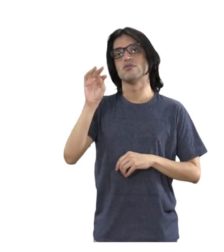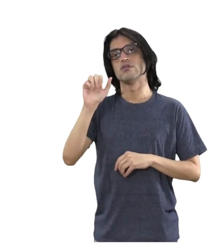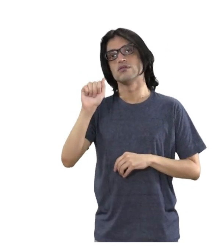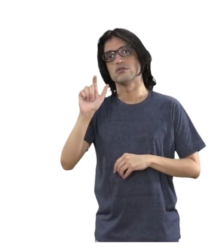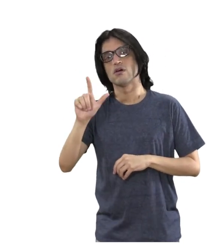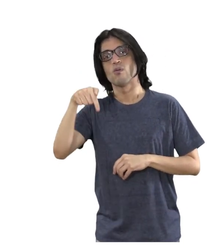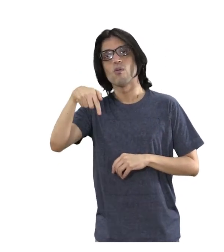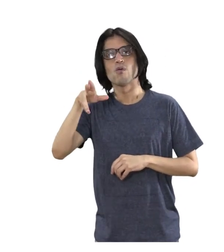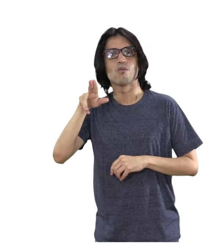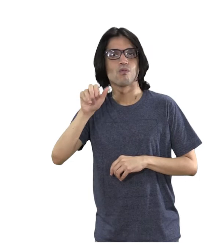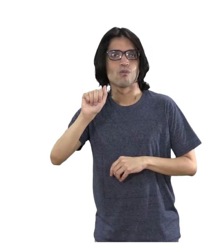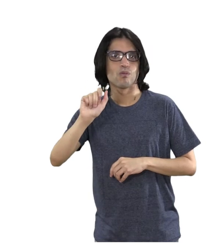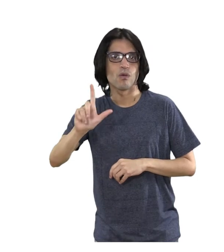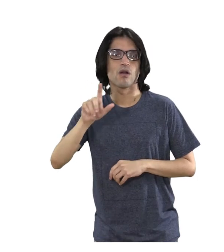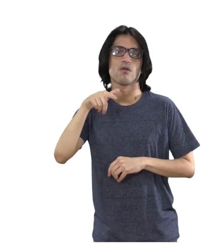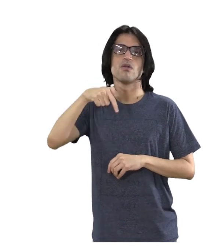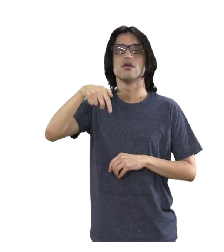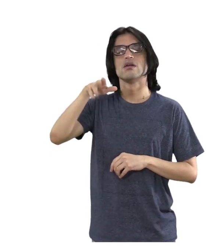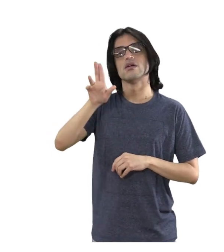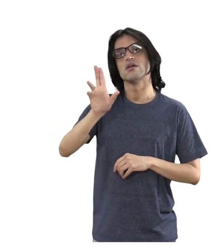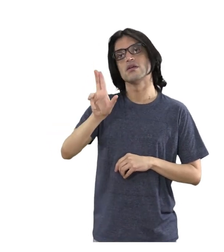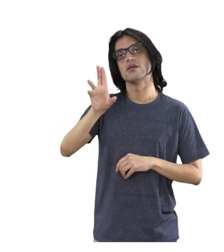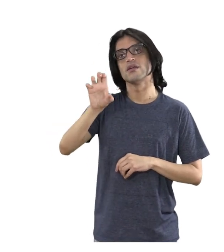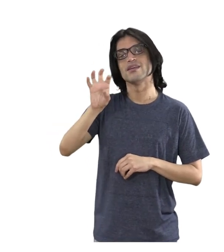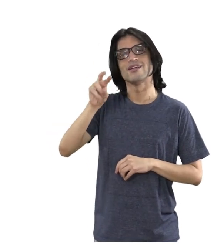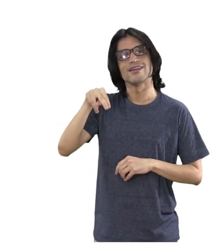qual, que nem, que.